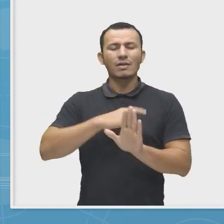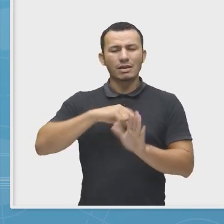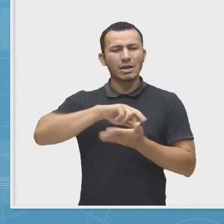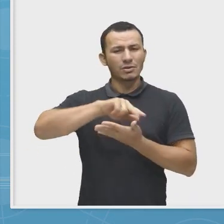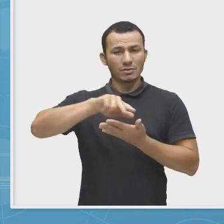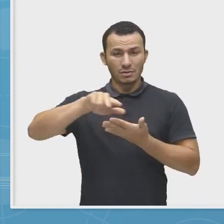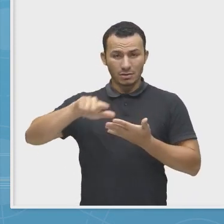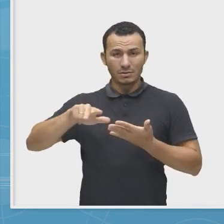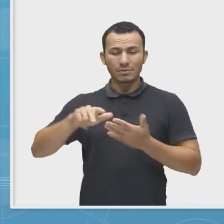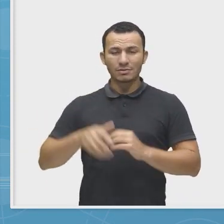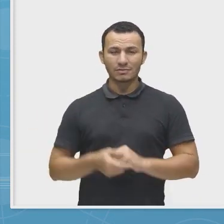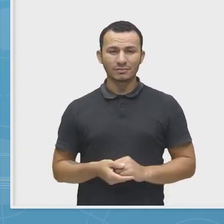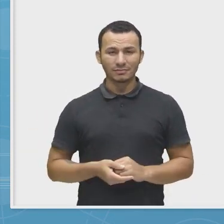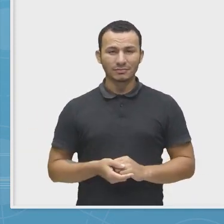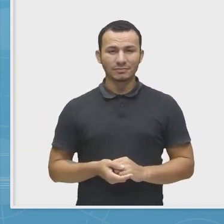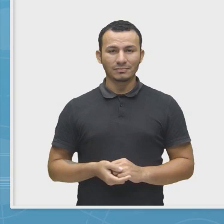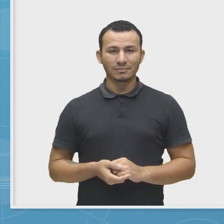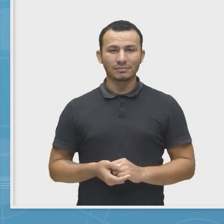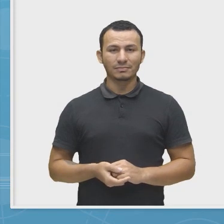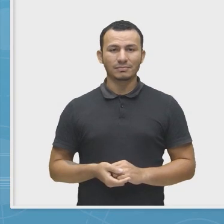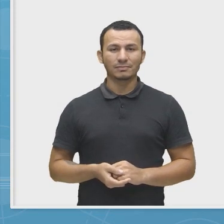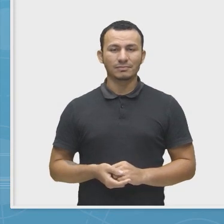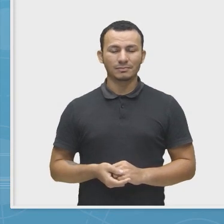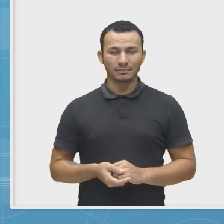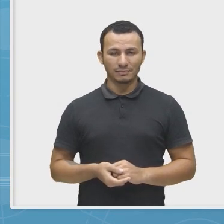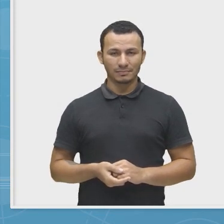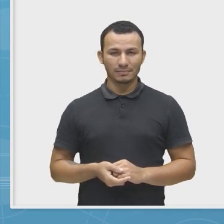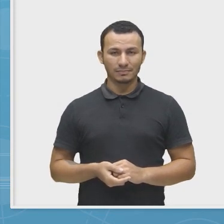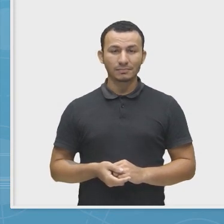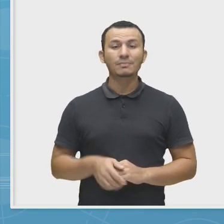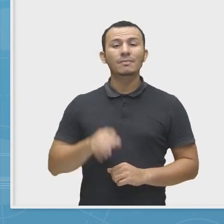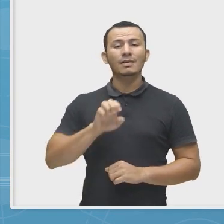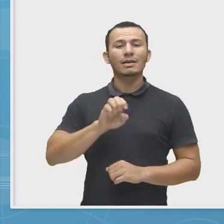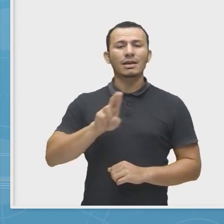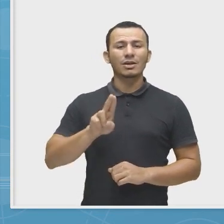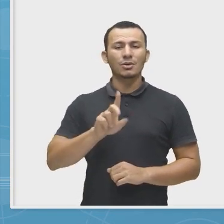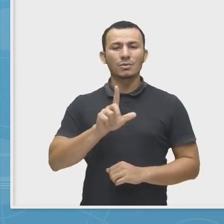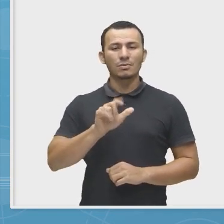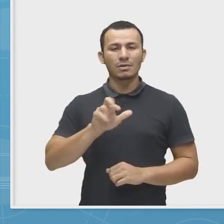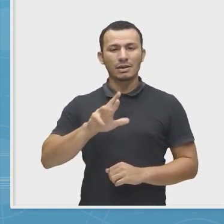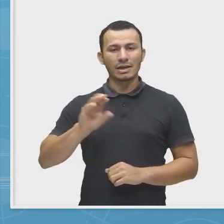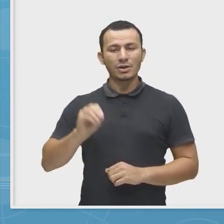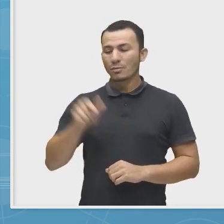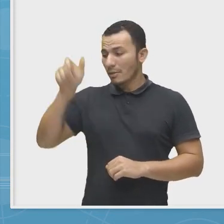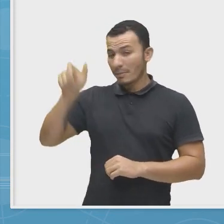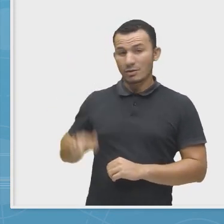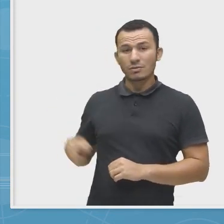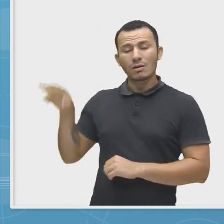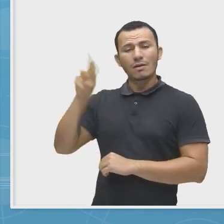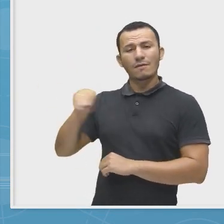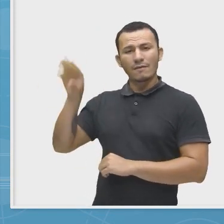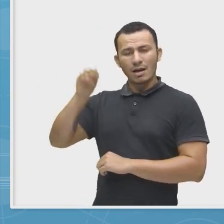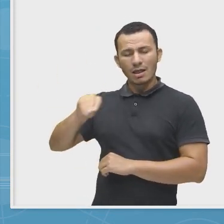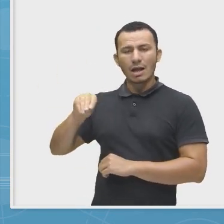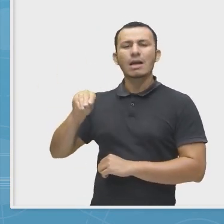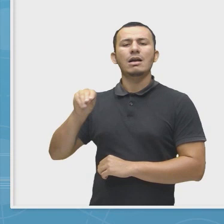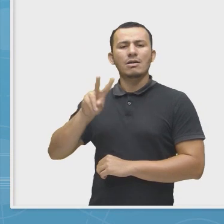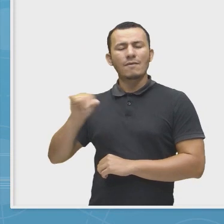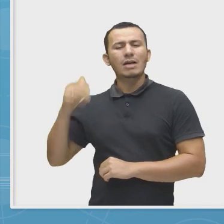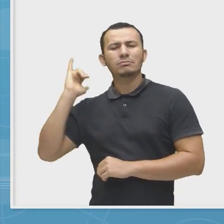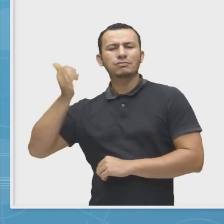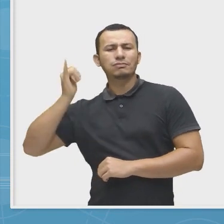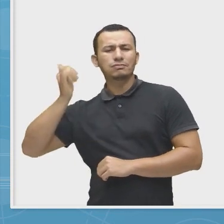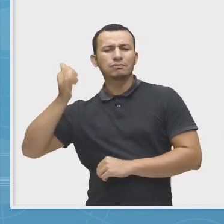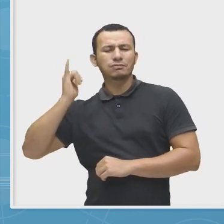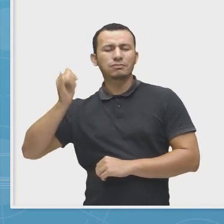diferentes efeitos de sentido. E o eu lírico vai expressar as emoções por meio das palavras,